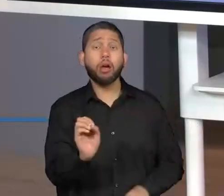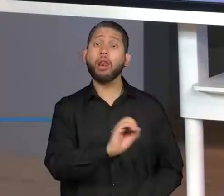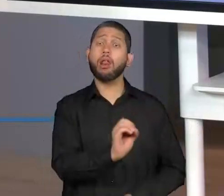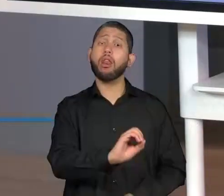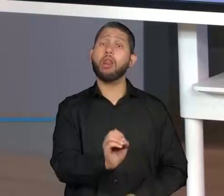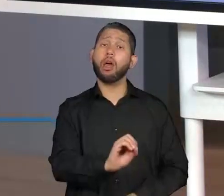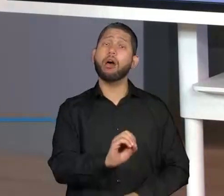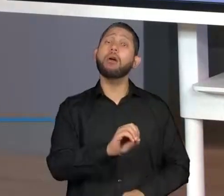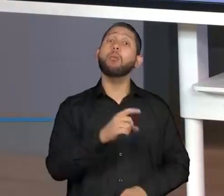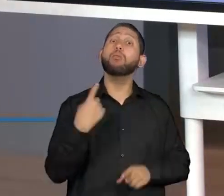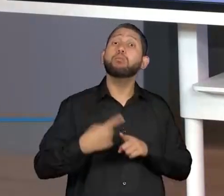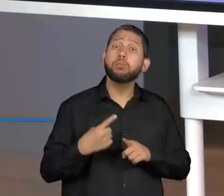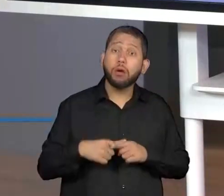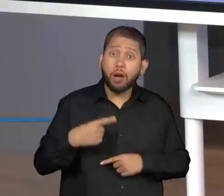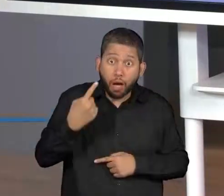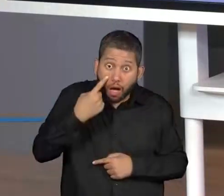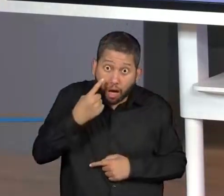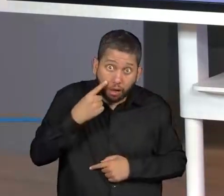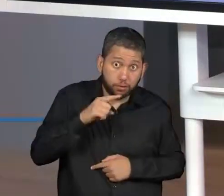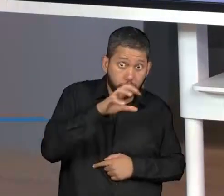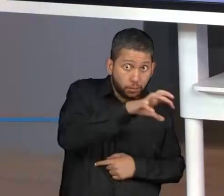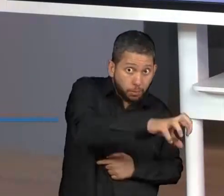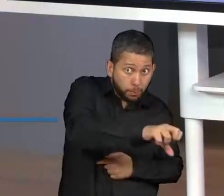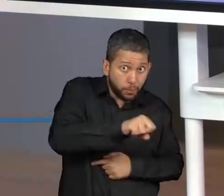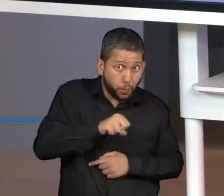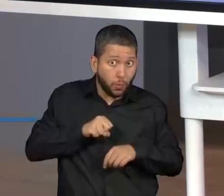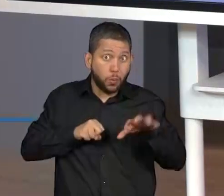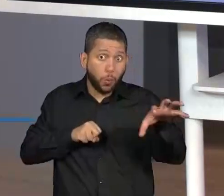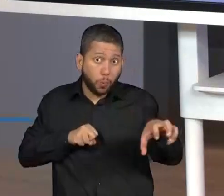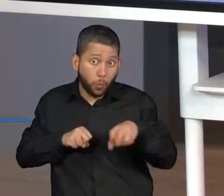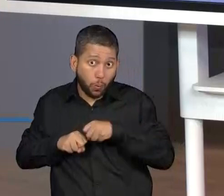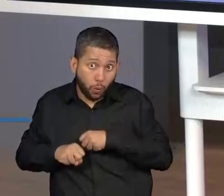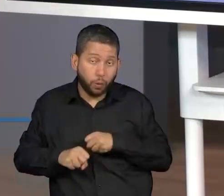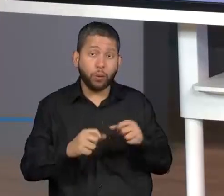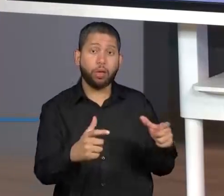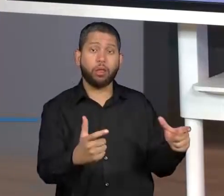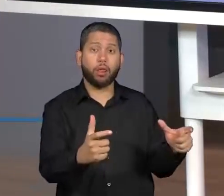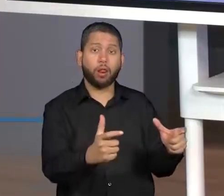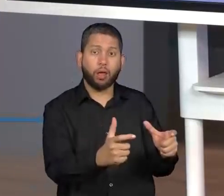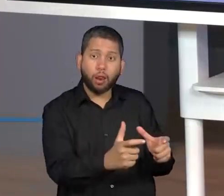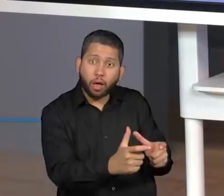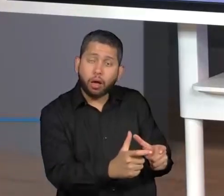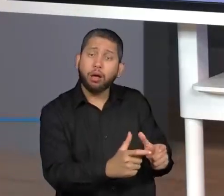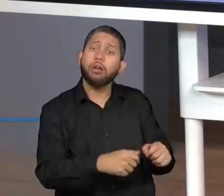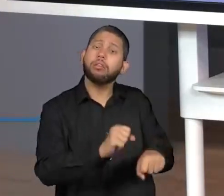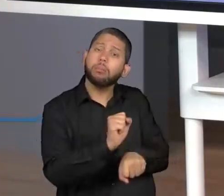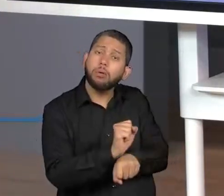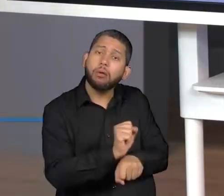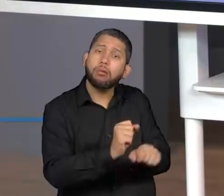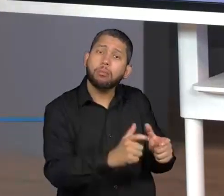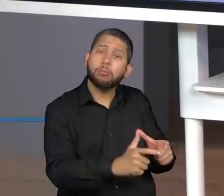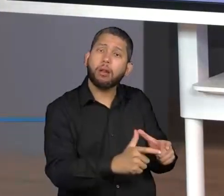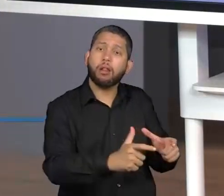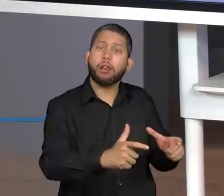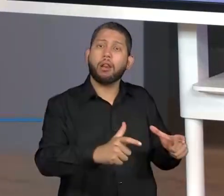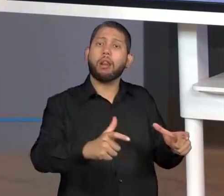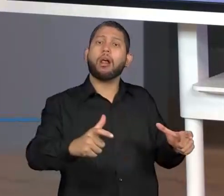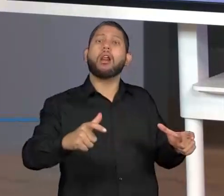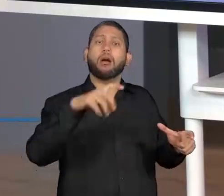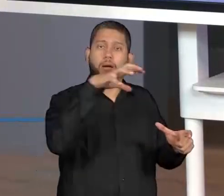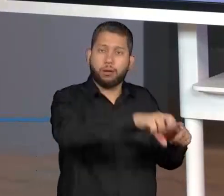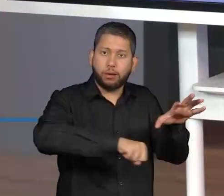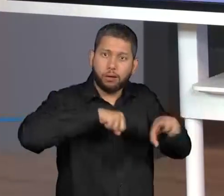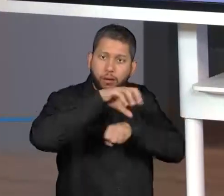esses povos fazem. Esses povos retiram do meio ambiente o que é necessário para eles sobreviverem, mas, em contraponto, eles